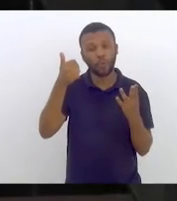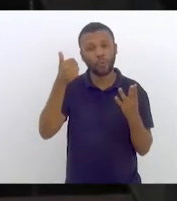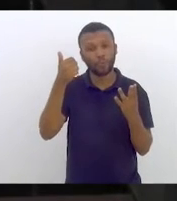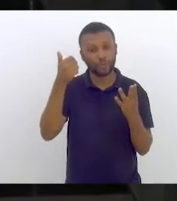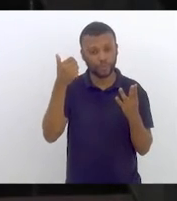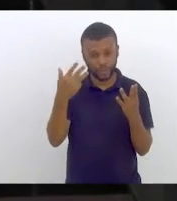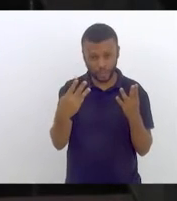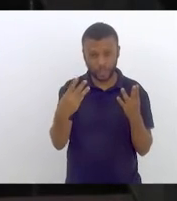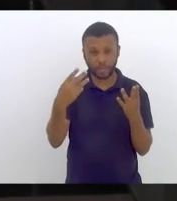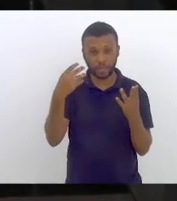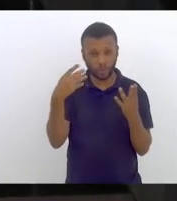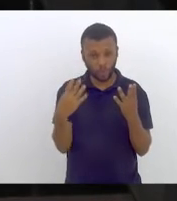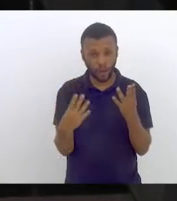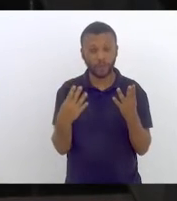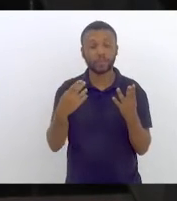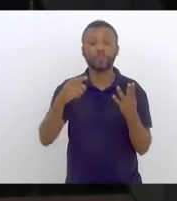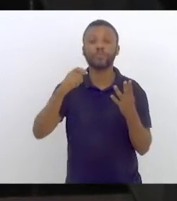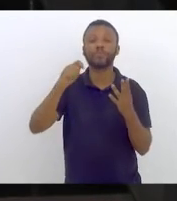corrente ano.